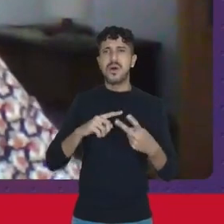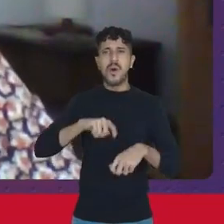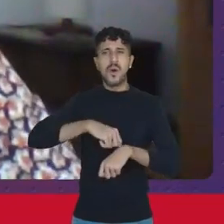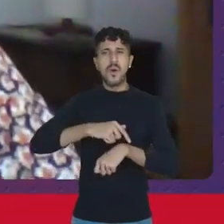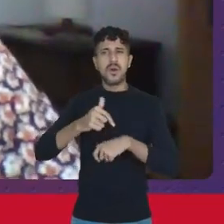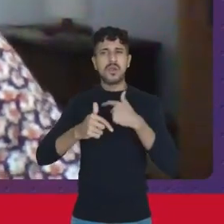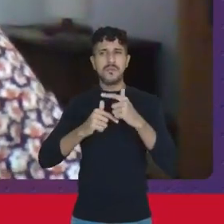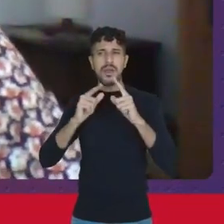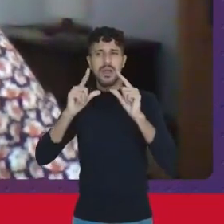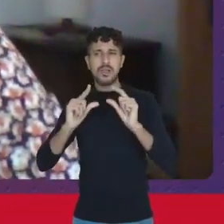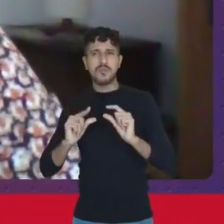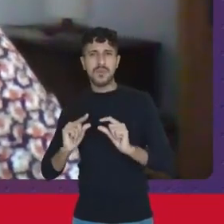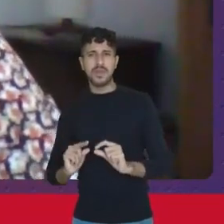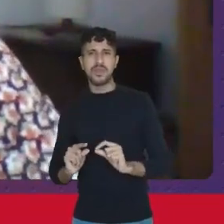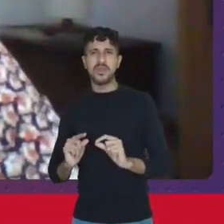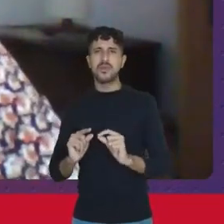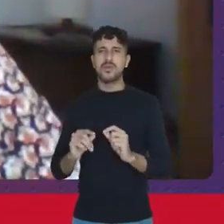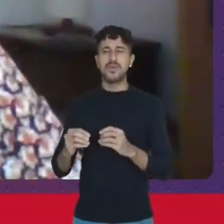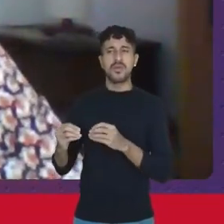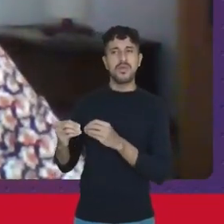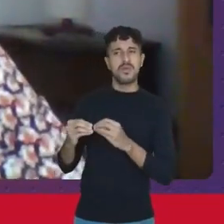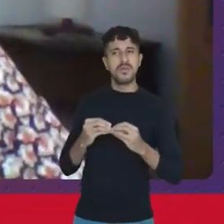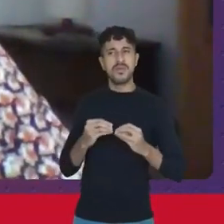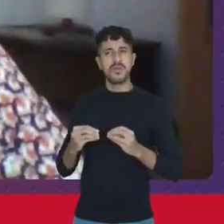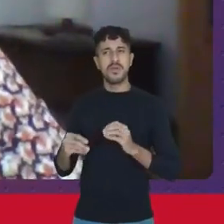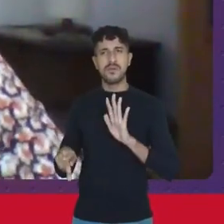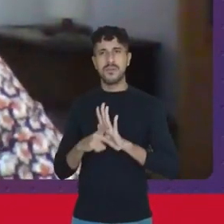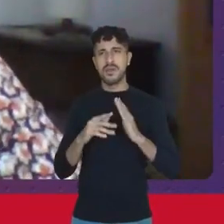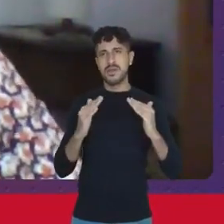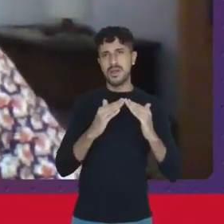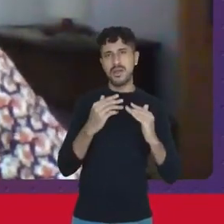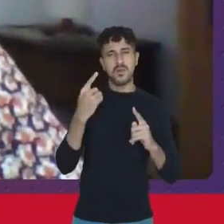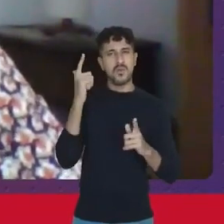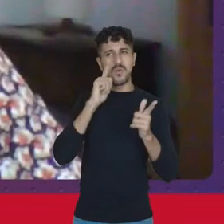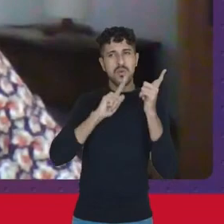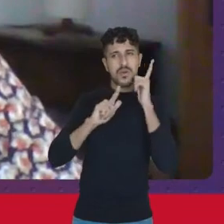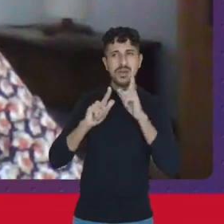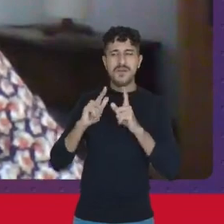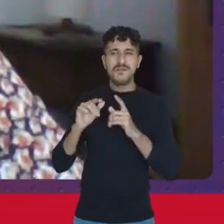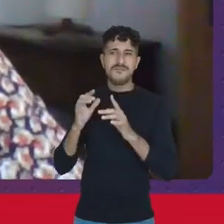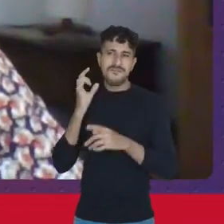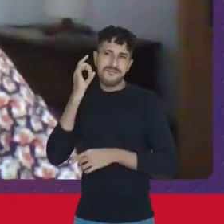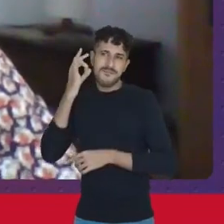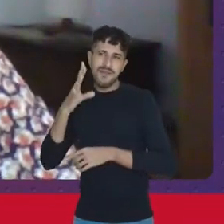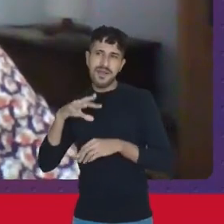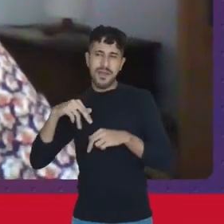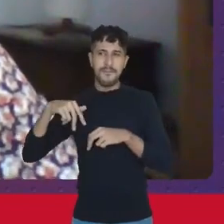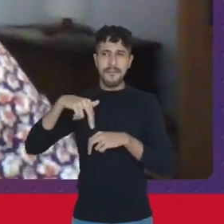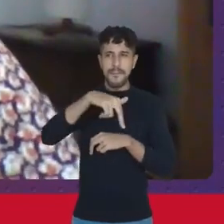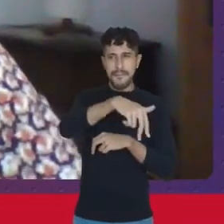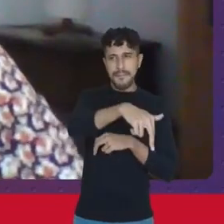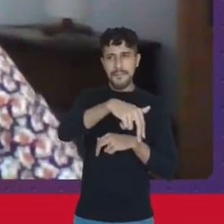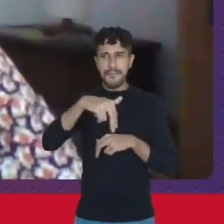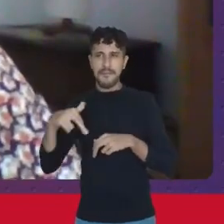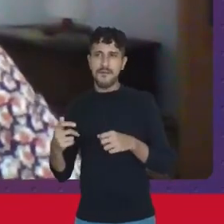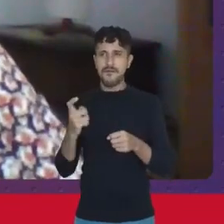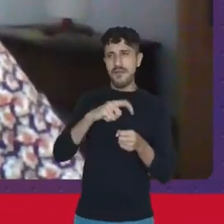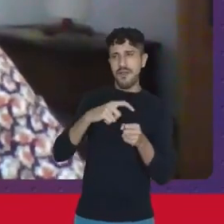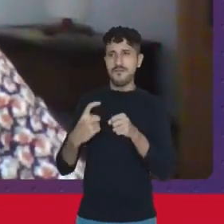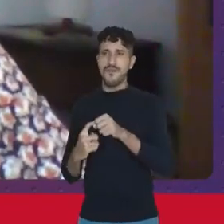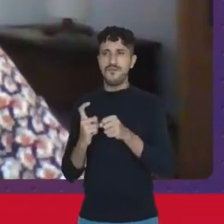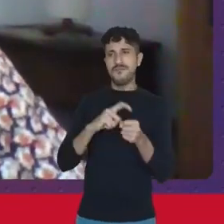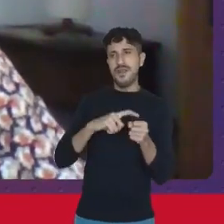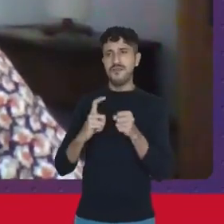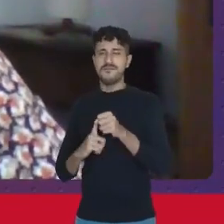jornadas reduzidas, próximos das suas casas para poder facilitar o deslocamento, o que implica